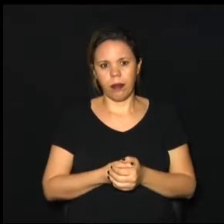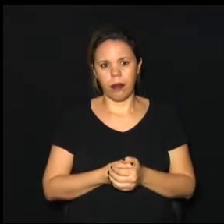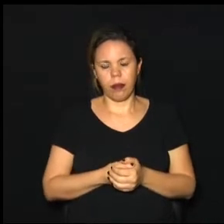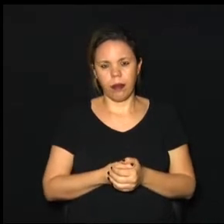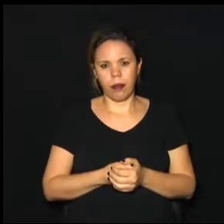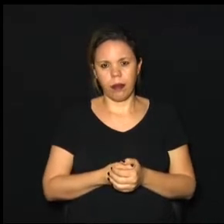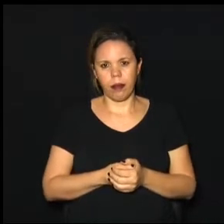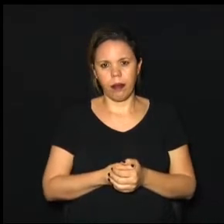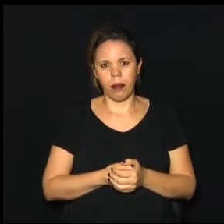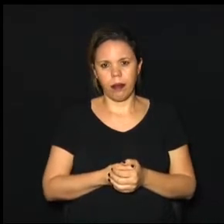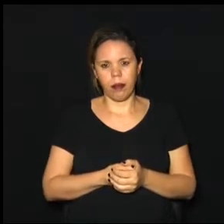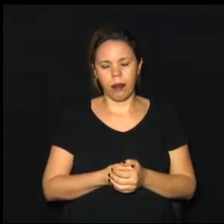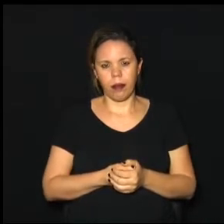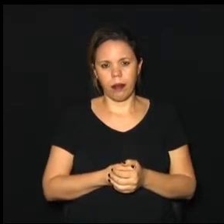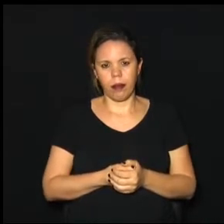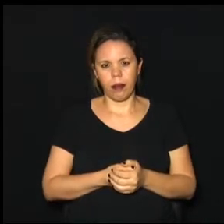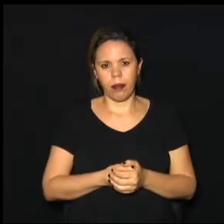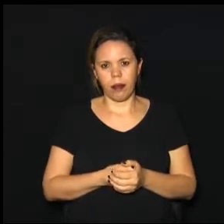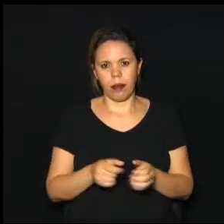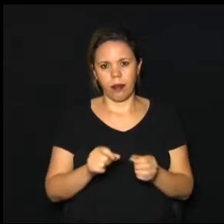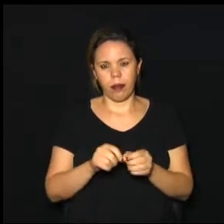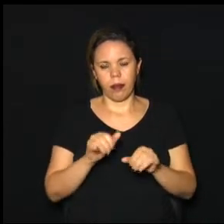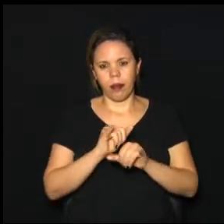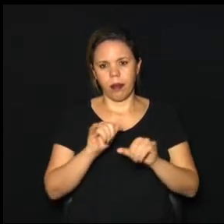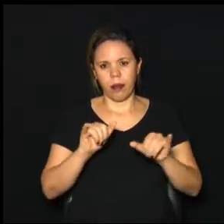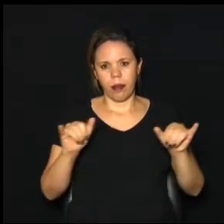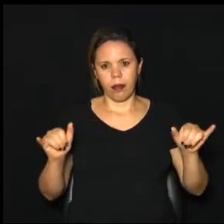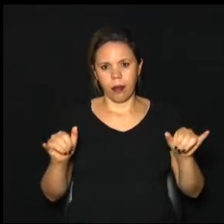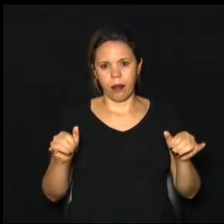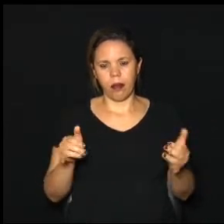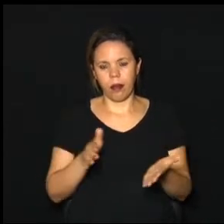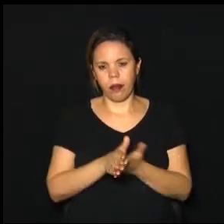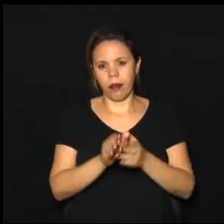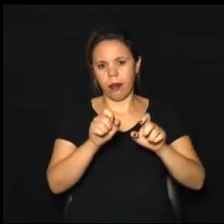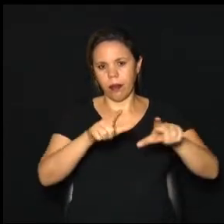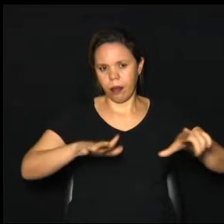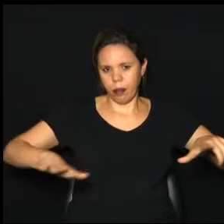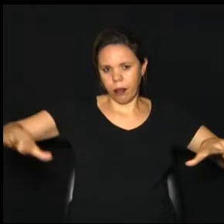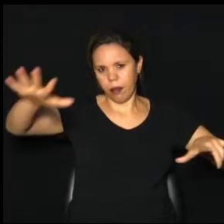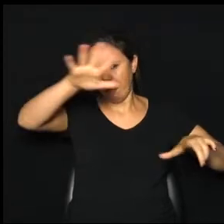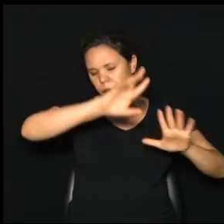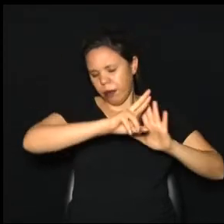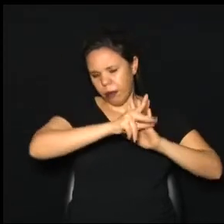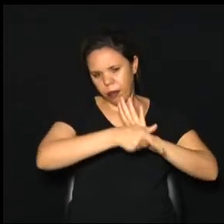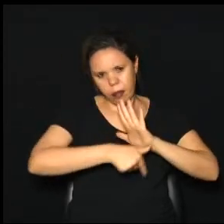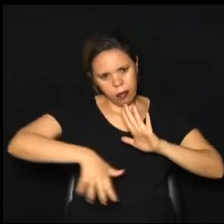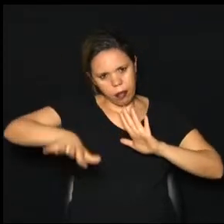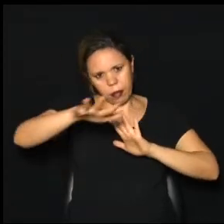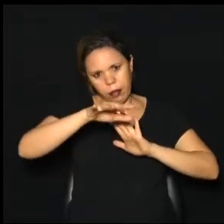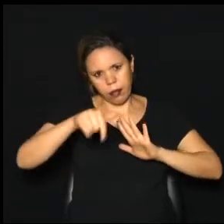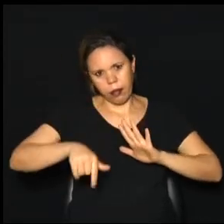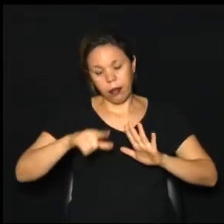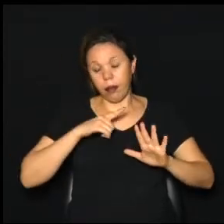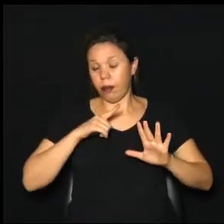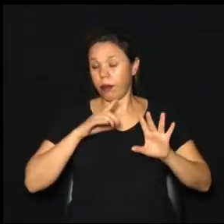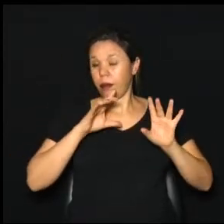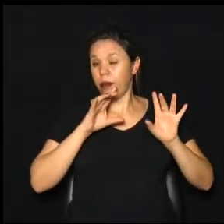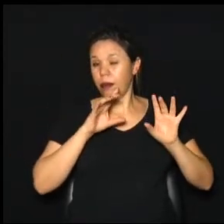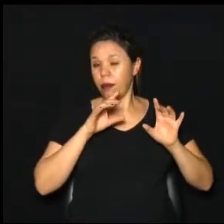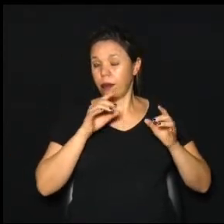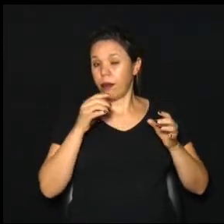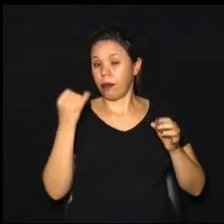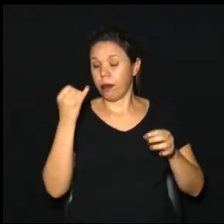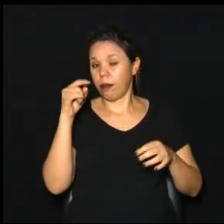poder fazer campanha por meio de impressos em geral, ok? Só que aqui tem um detalhe.